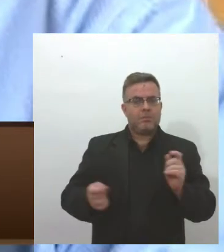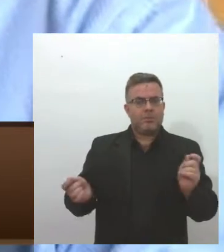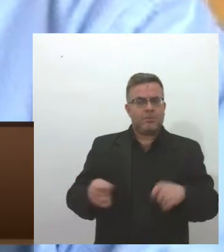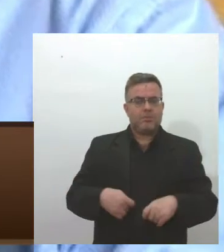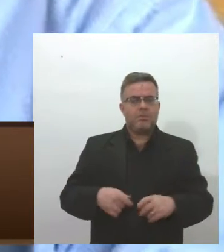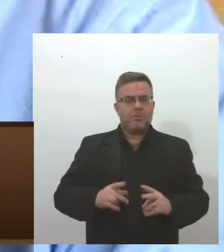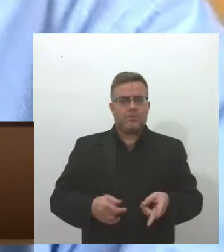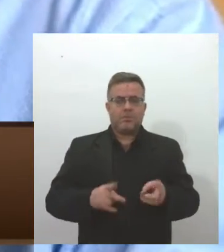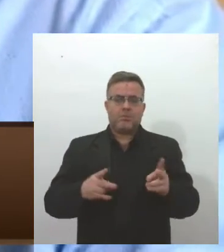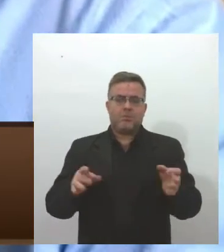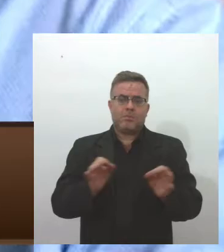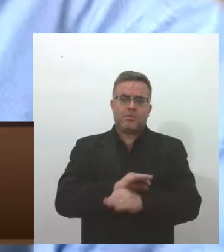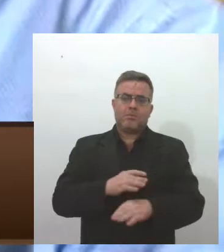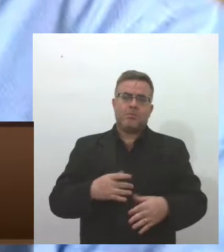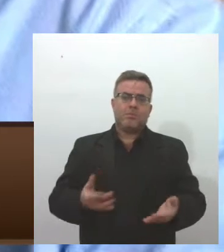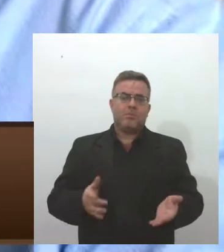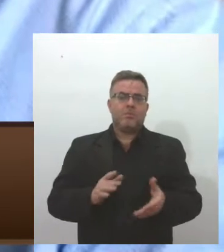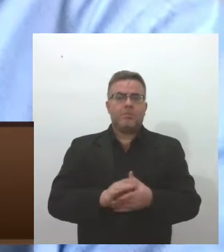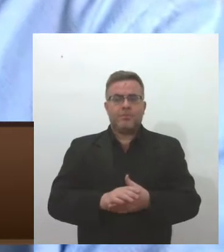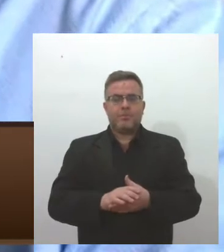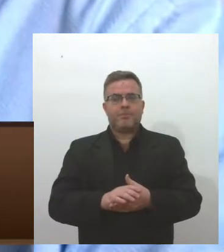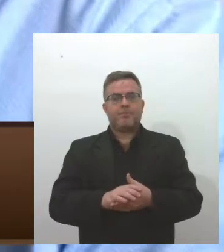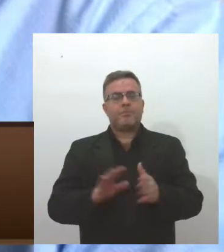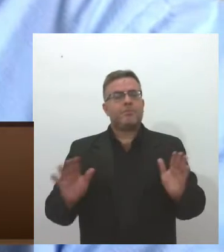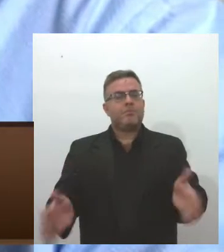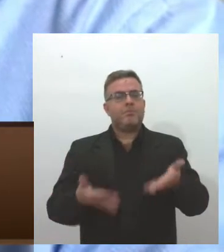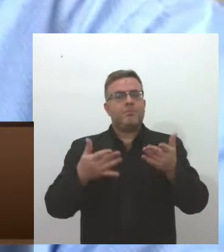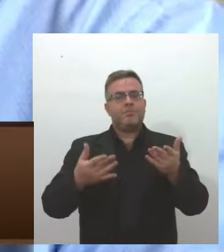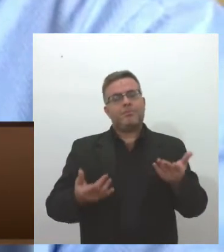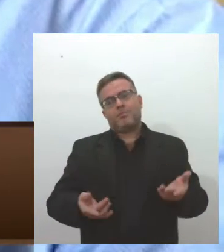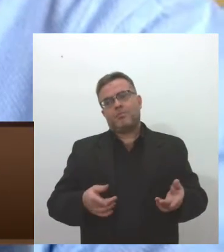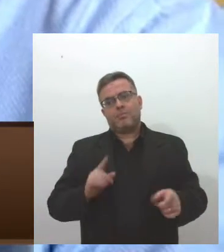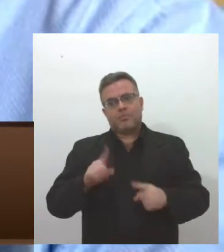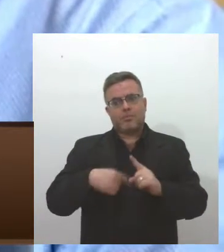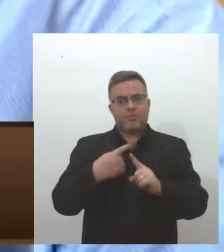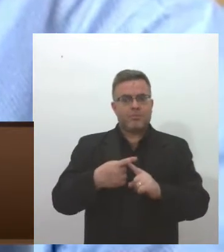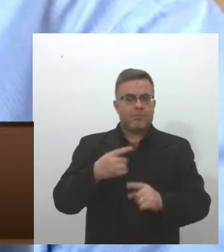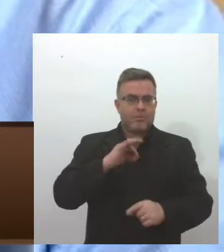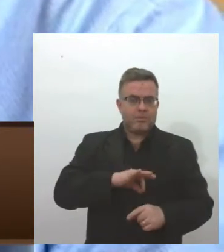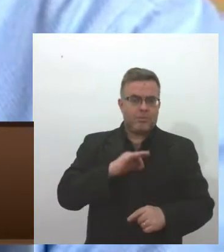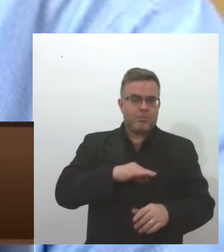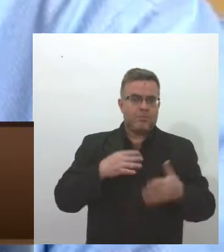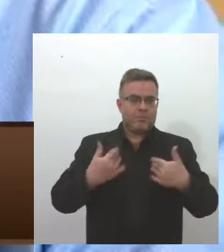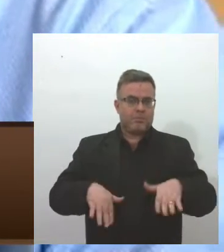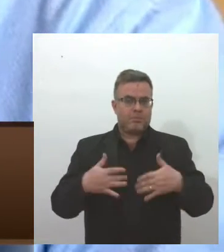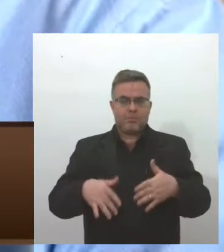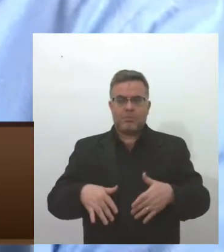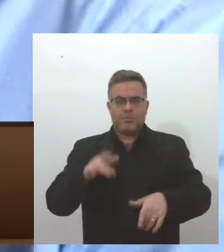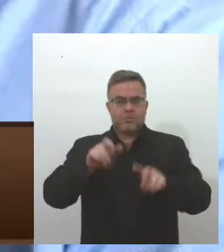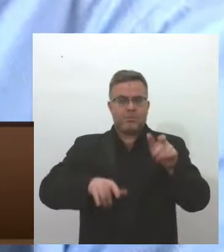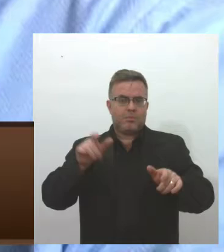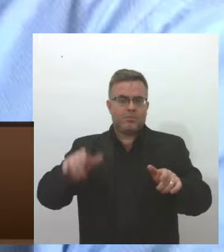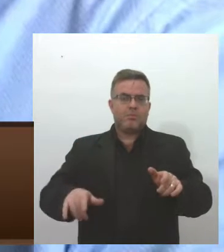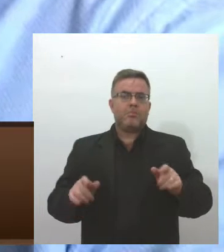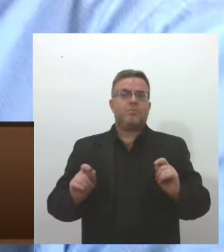possa ter recursos para fazer promoção do destino Sergipe nos estados